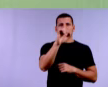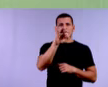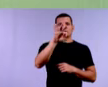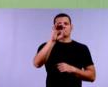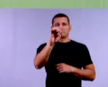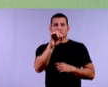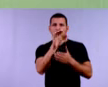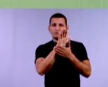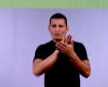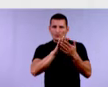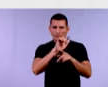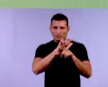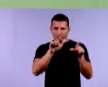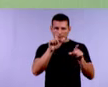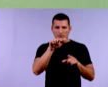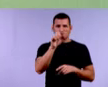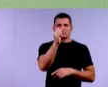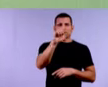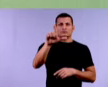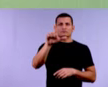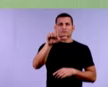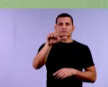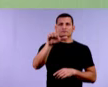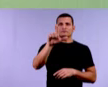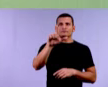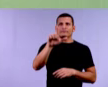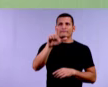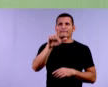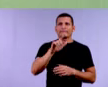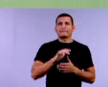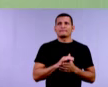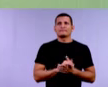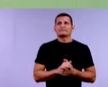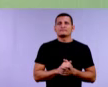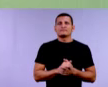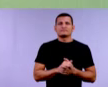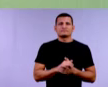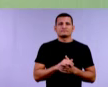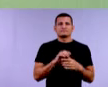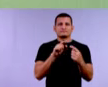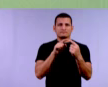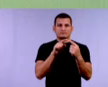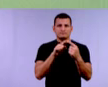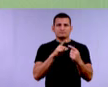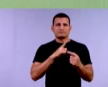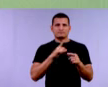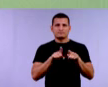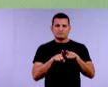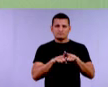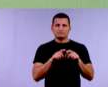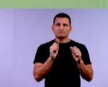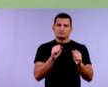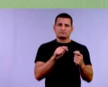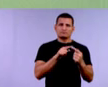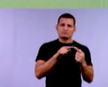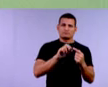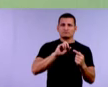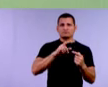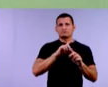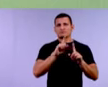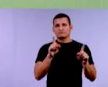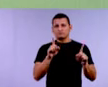singular. Bem, e a concordância tem também, nós podemos concordar ou não, que a gente chama de